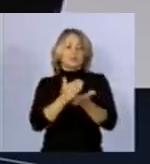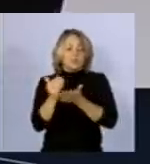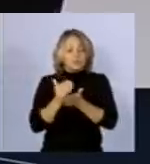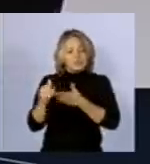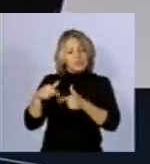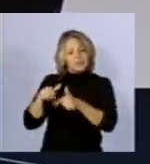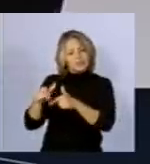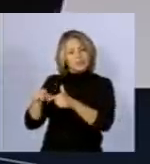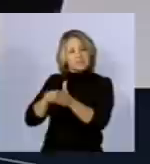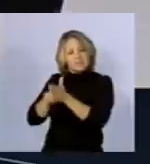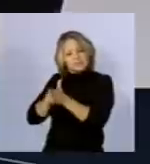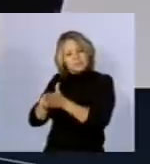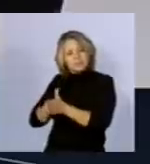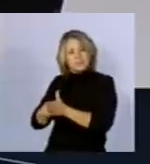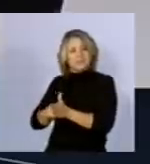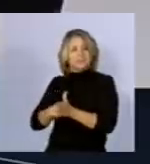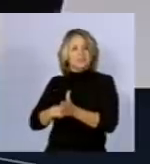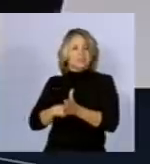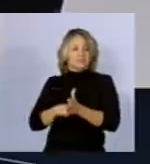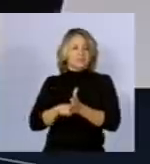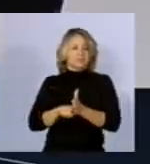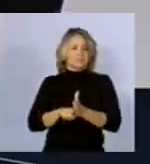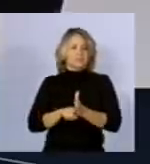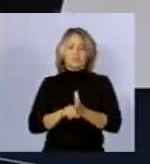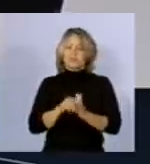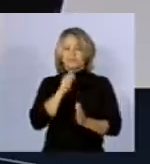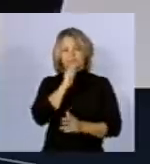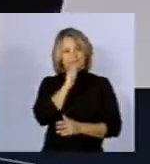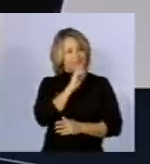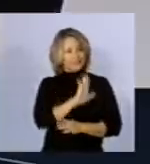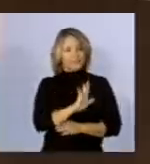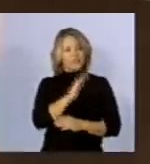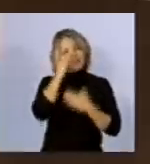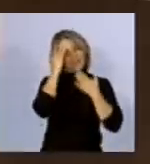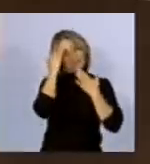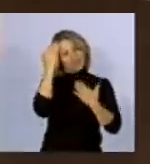na perícia agradeço não atuei agradeço Senor presidente de vossa excelência